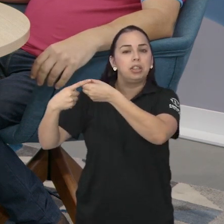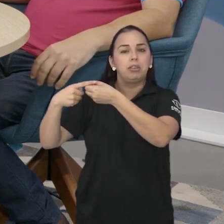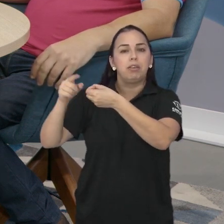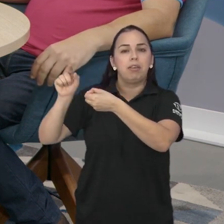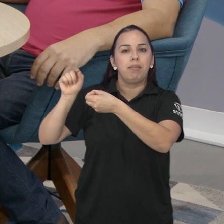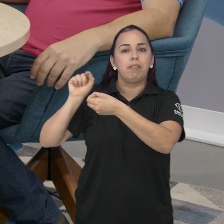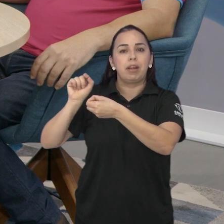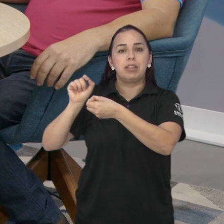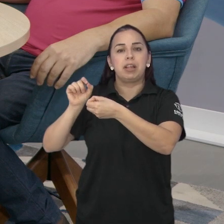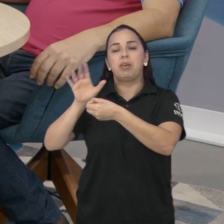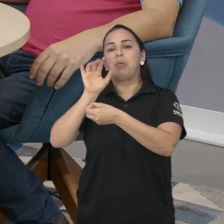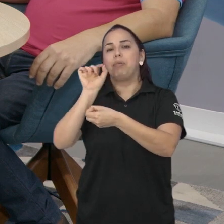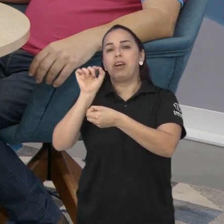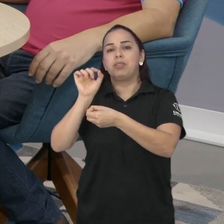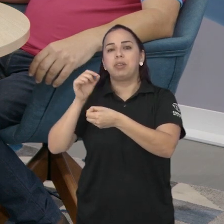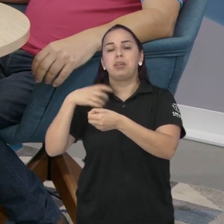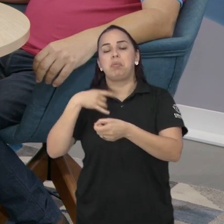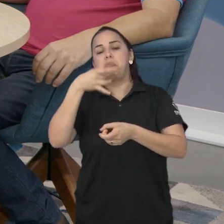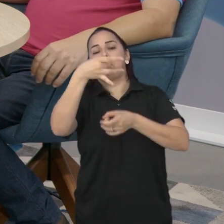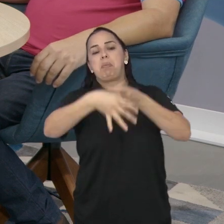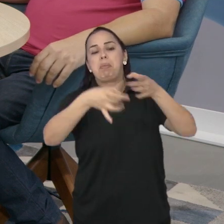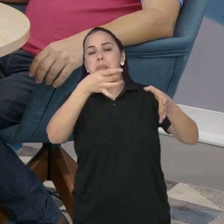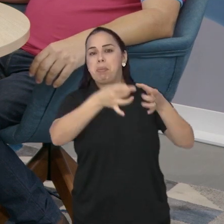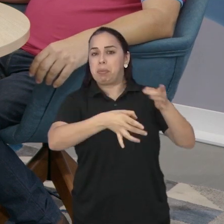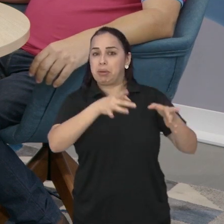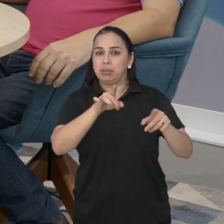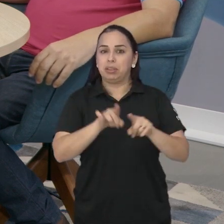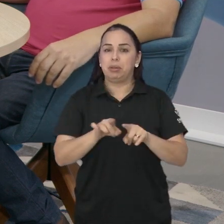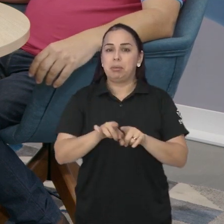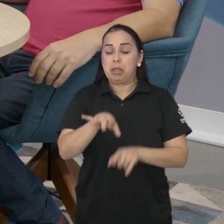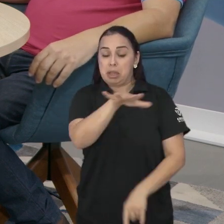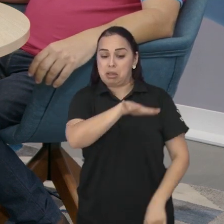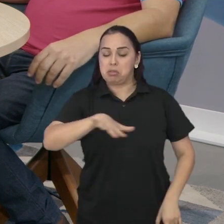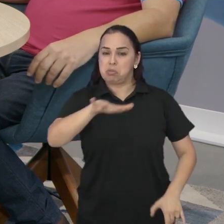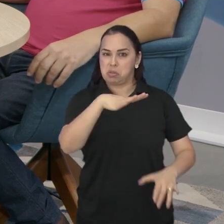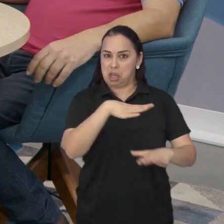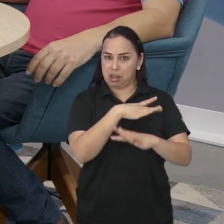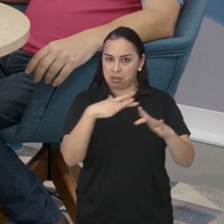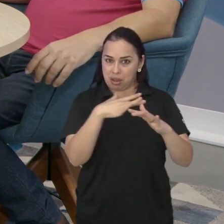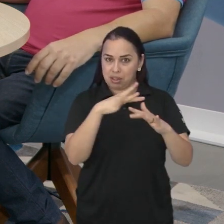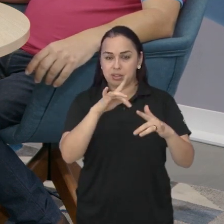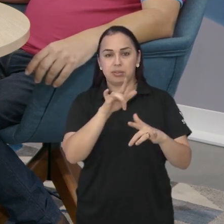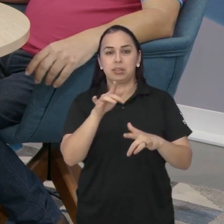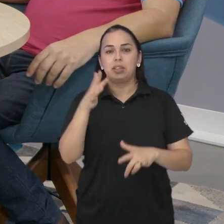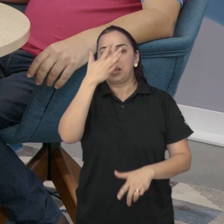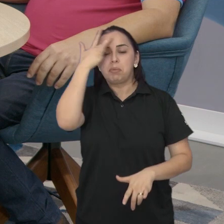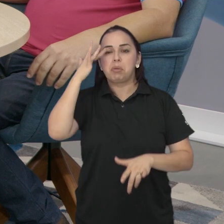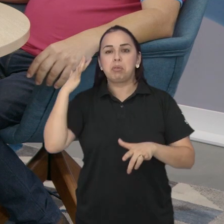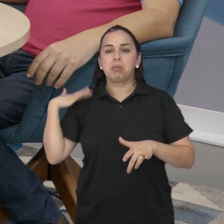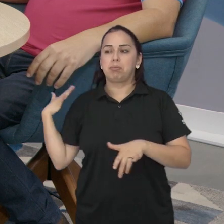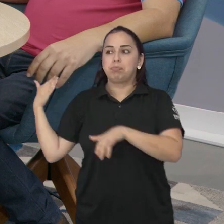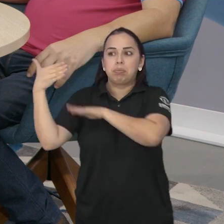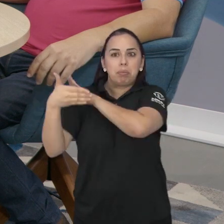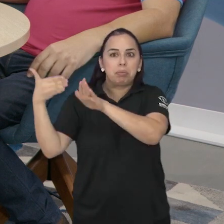de excluí-los mesmo, né? Das ruas, ou pelo menos ali do centro da cidade, centro turístico. Sim. Que é mais fácil, né?